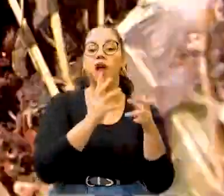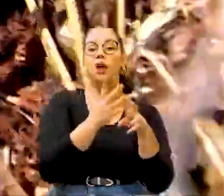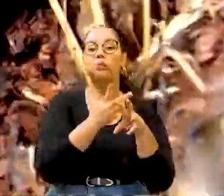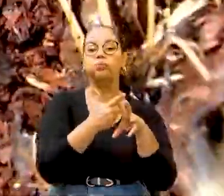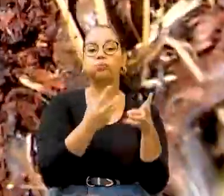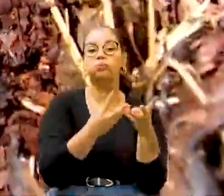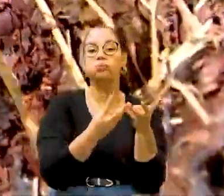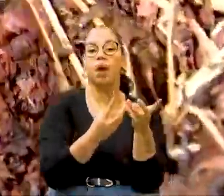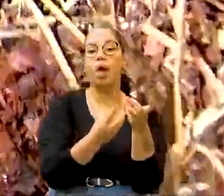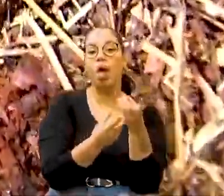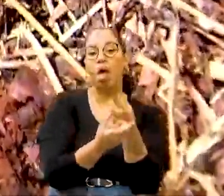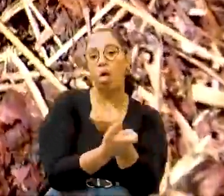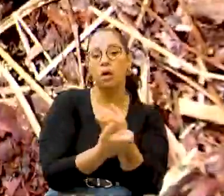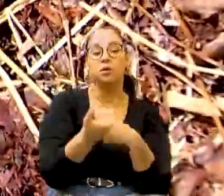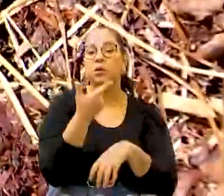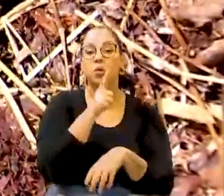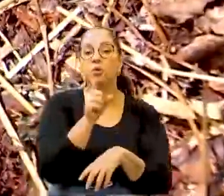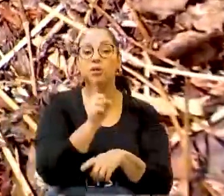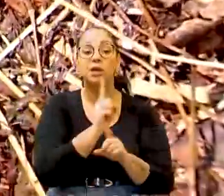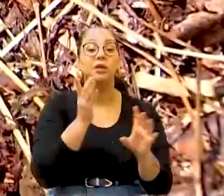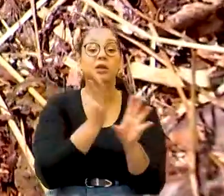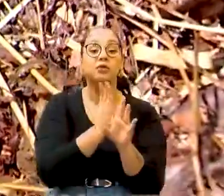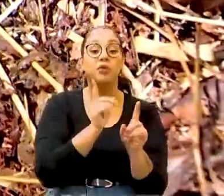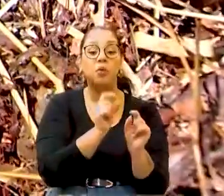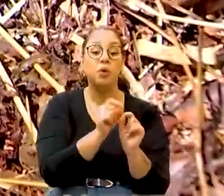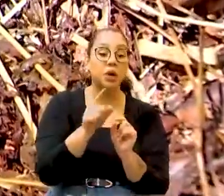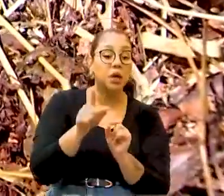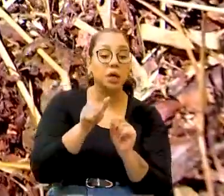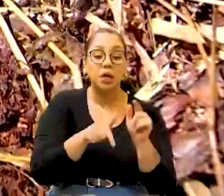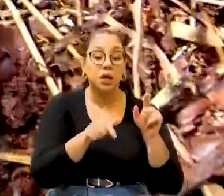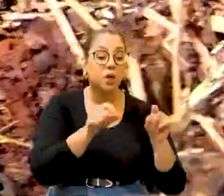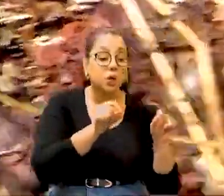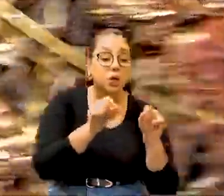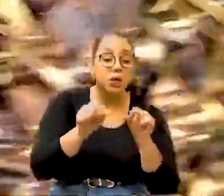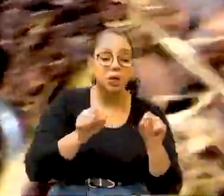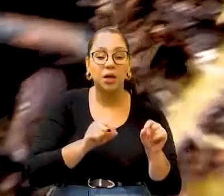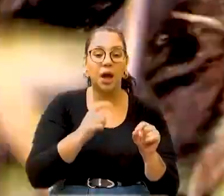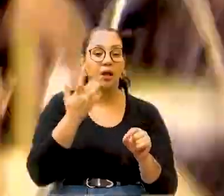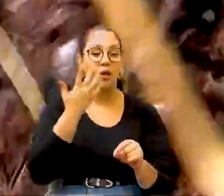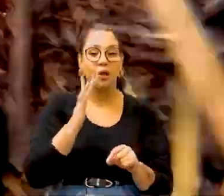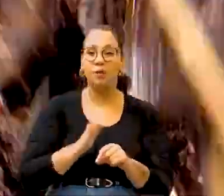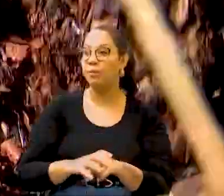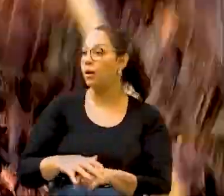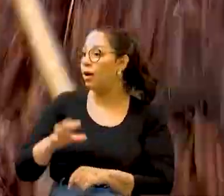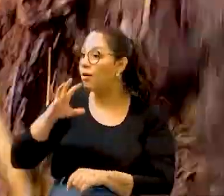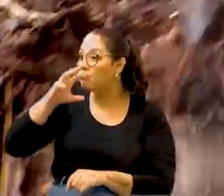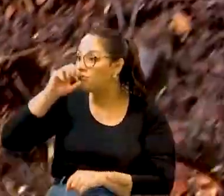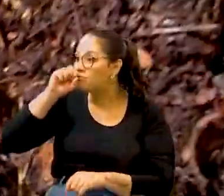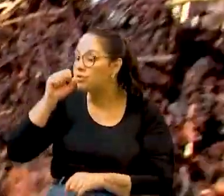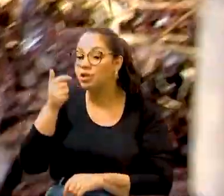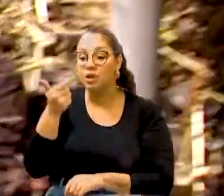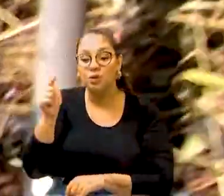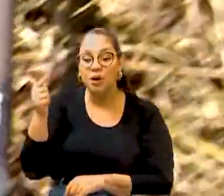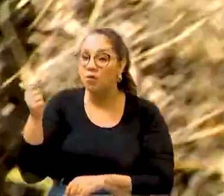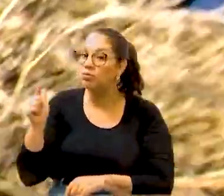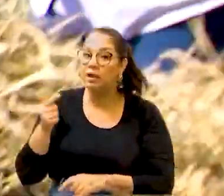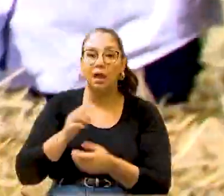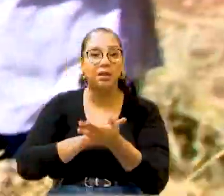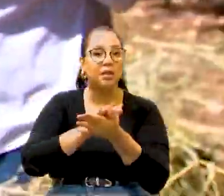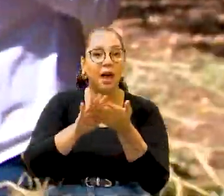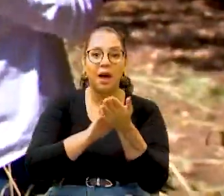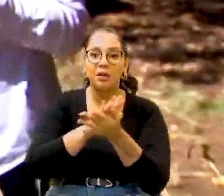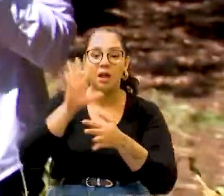os alimentos se decompondo e a gente já não consegue identificar todos os itens. Galera, não tem